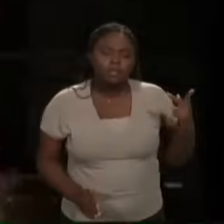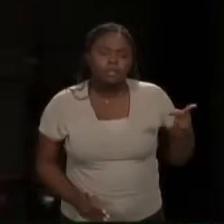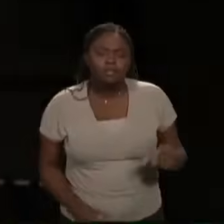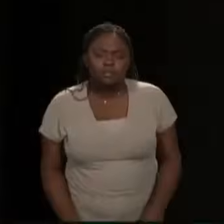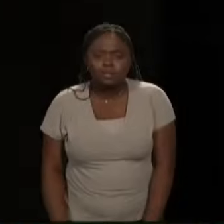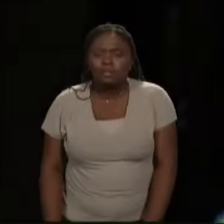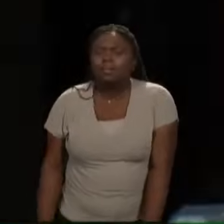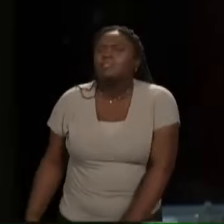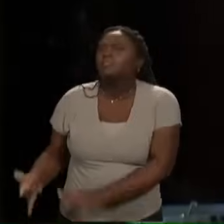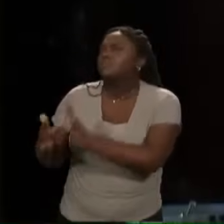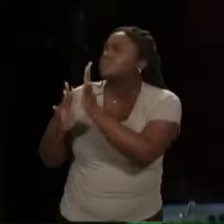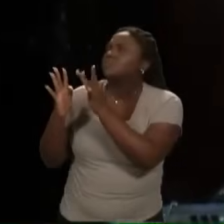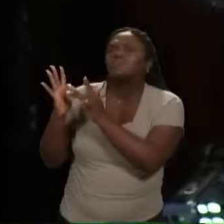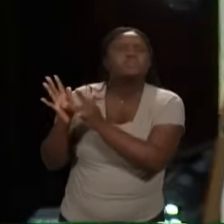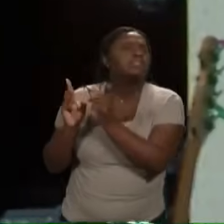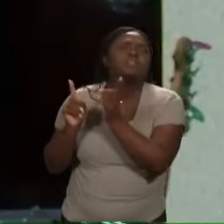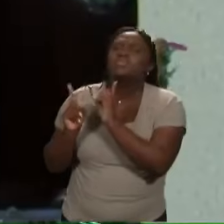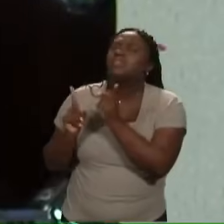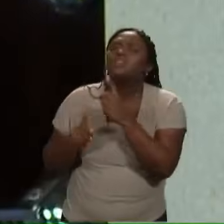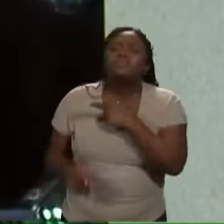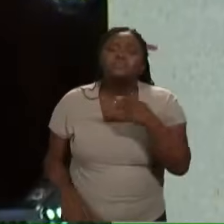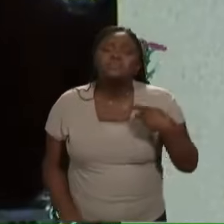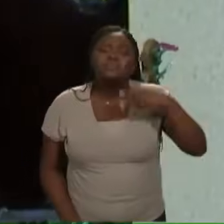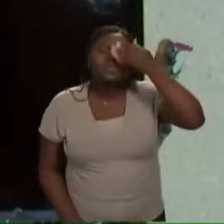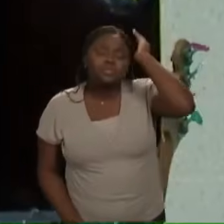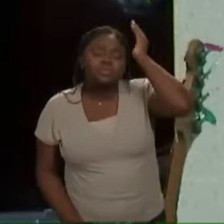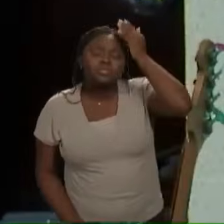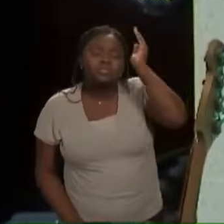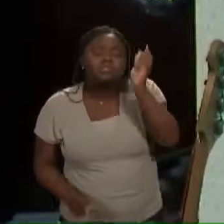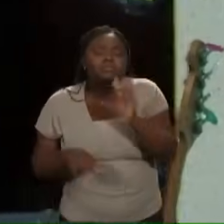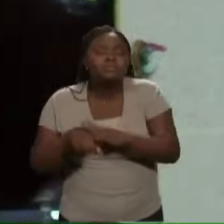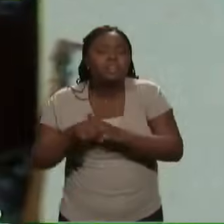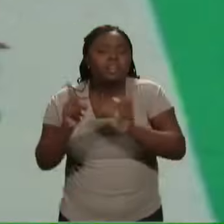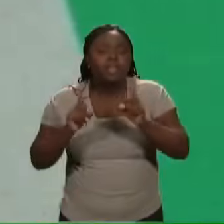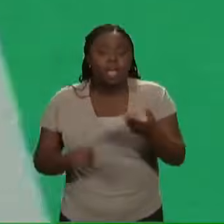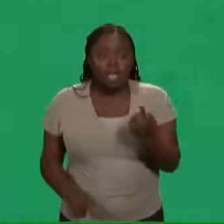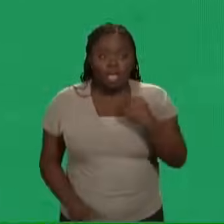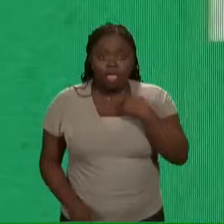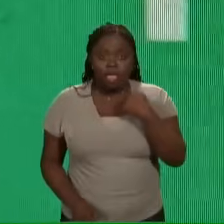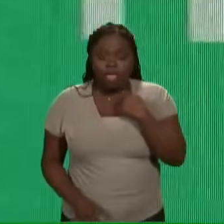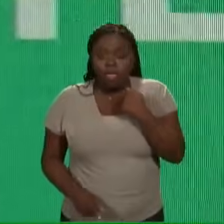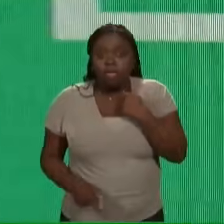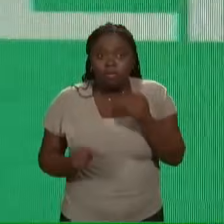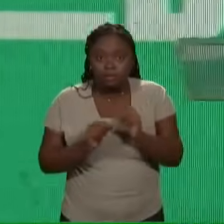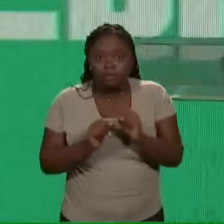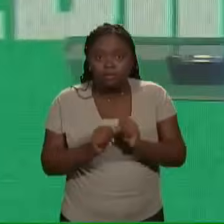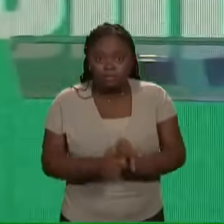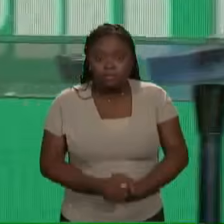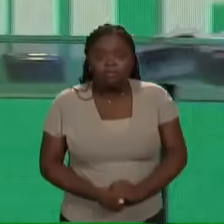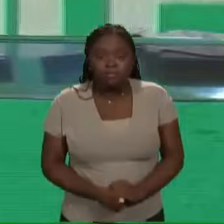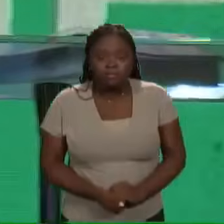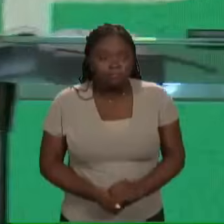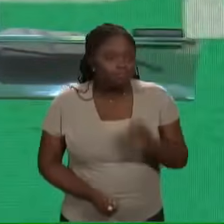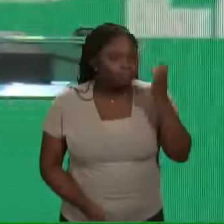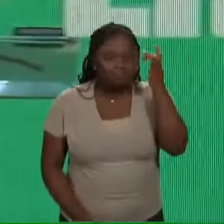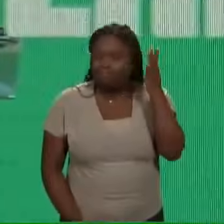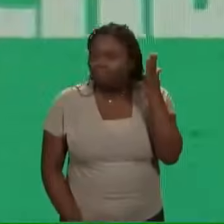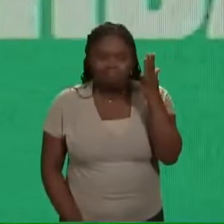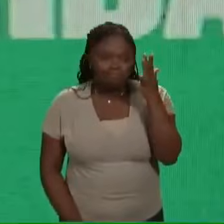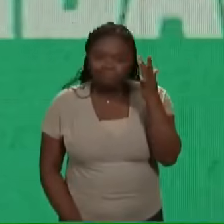Ai, Jesus, faz isso não, pastorzinho. Faço, fala, eu estou fazendo. Não é